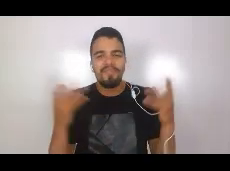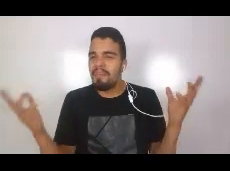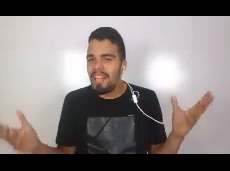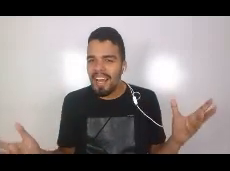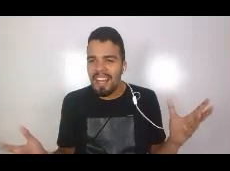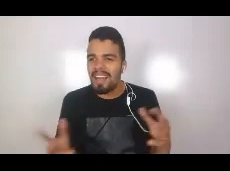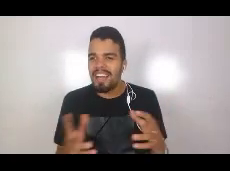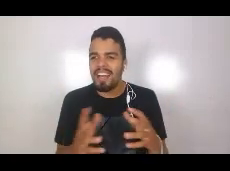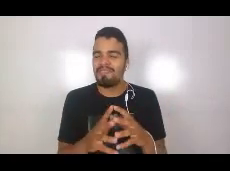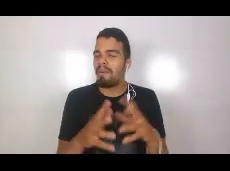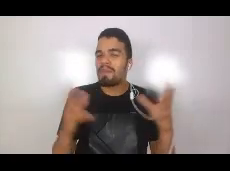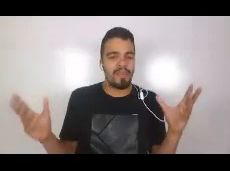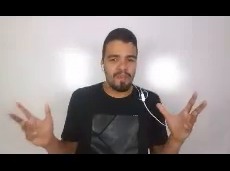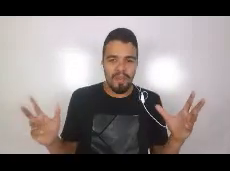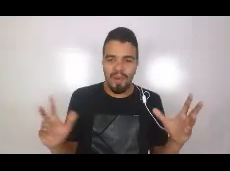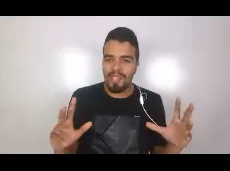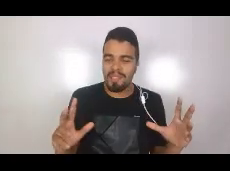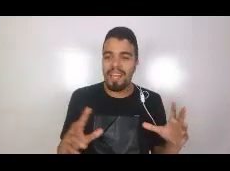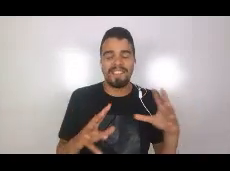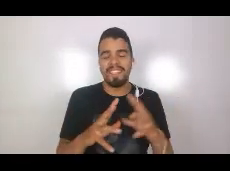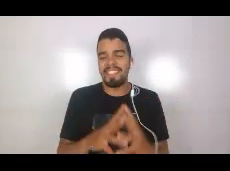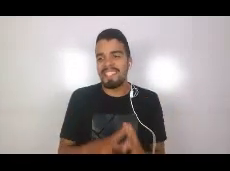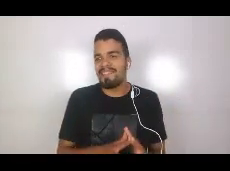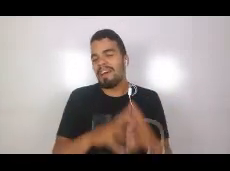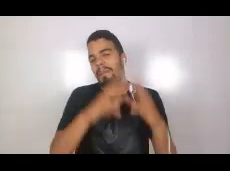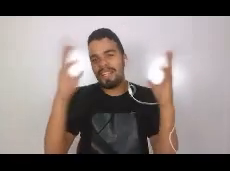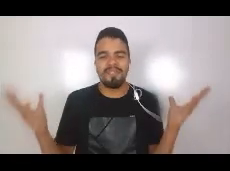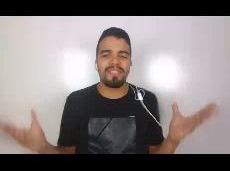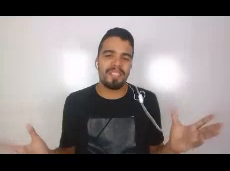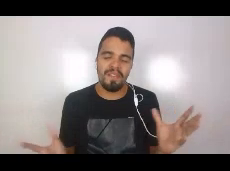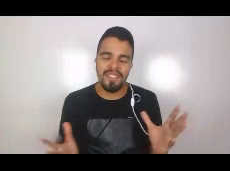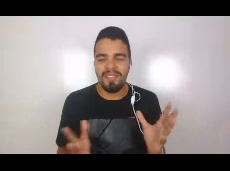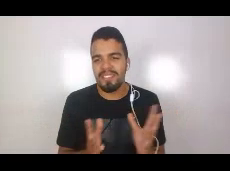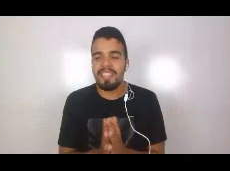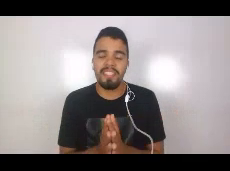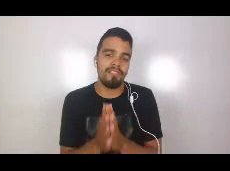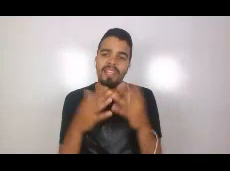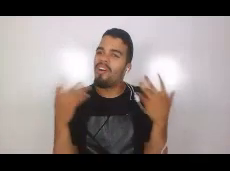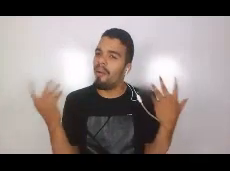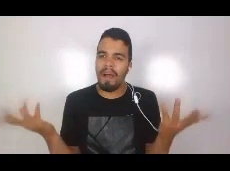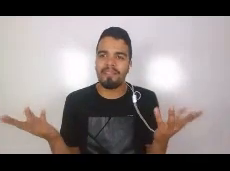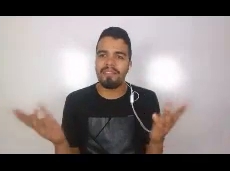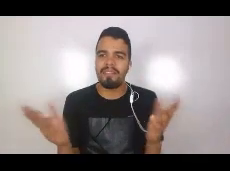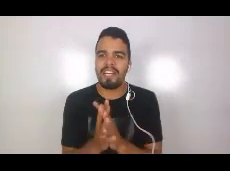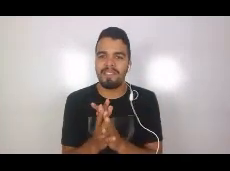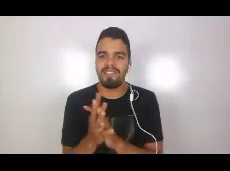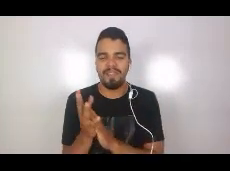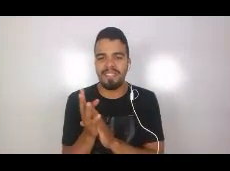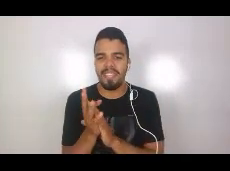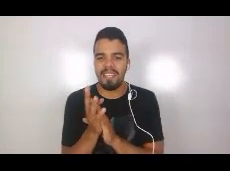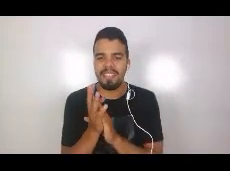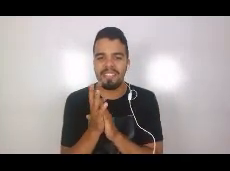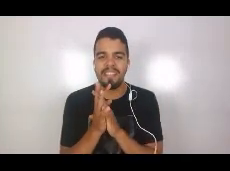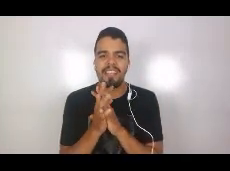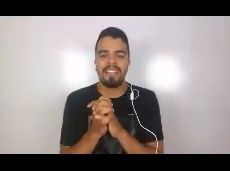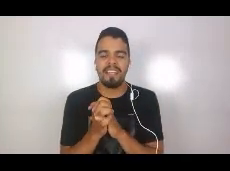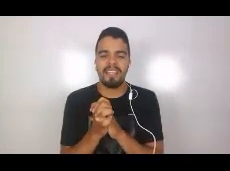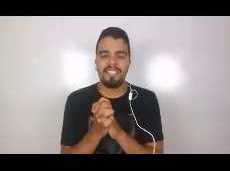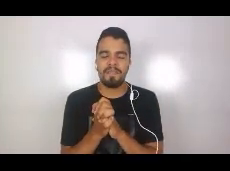a de um familiar, a de uma pessoa mais próxima, às vezes não aprende todas as profissões, né? E isso é normal, às vezes isso